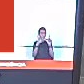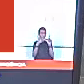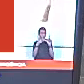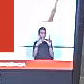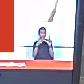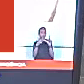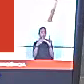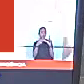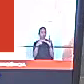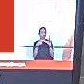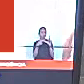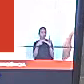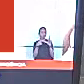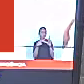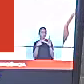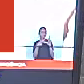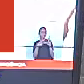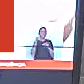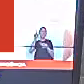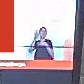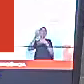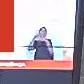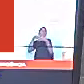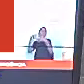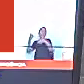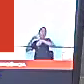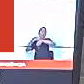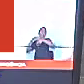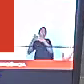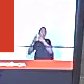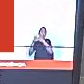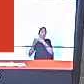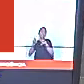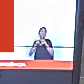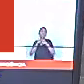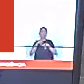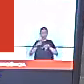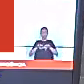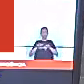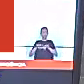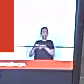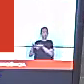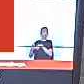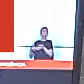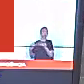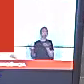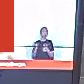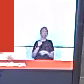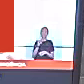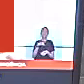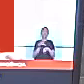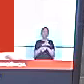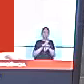no quadro de horários e ao número de assentos. Se pela Constituição Federal eu tenho direito